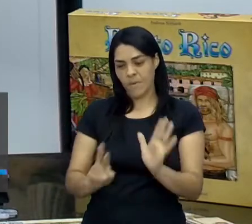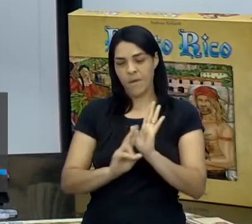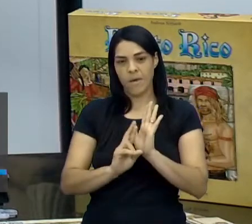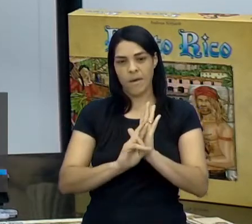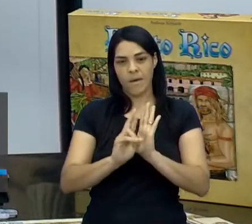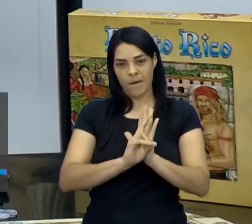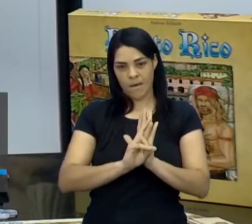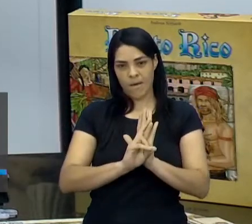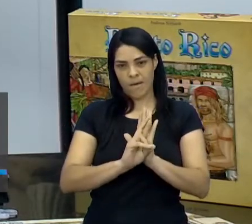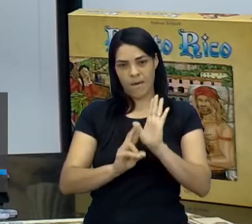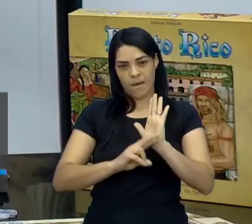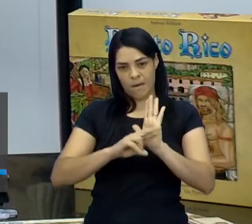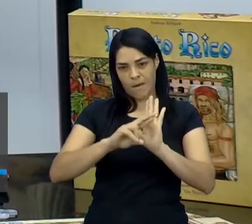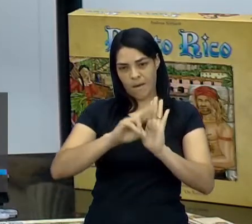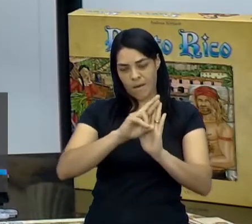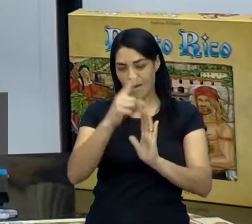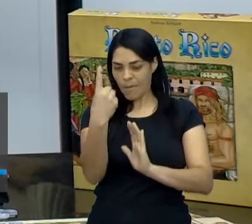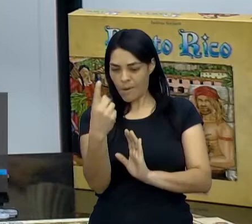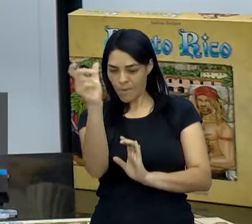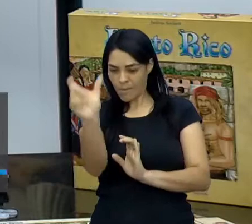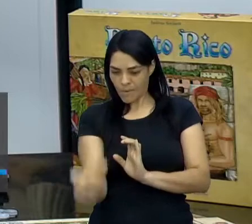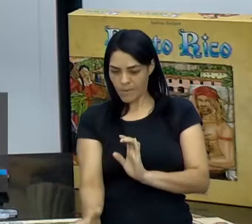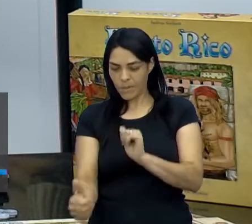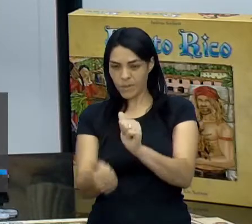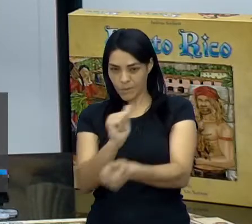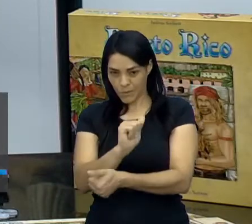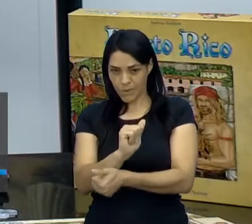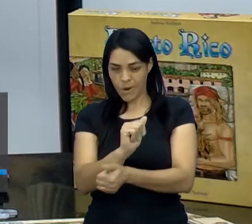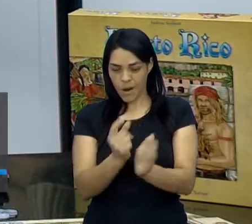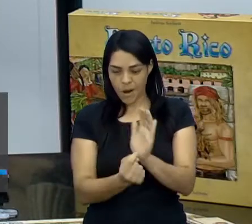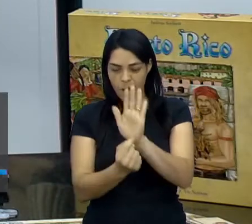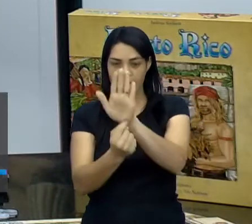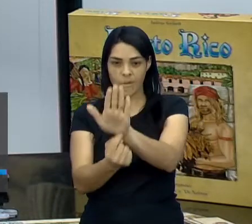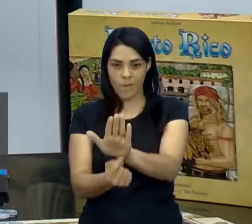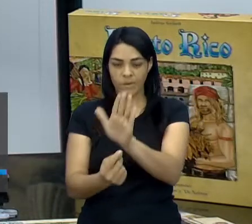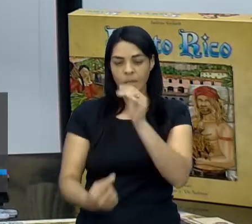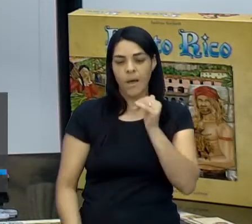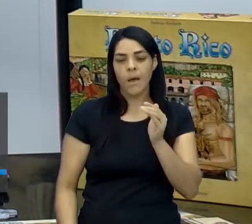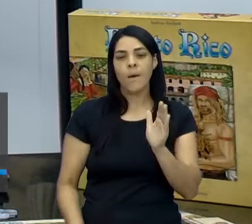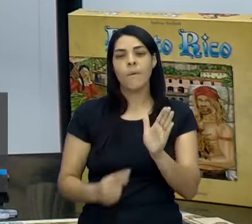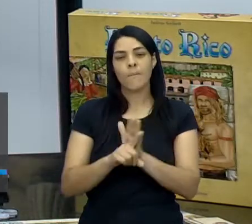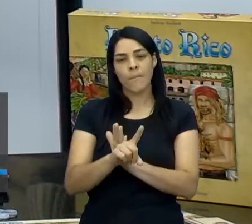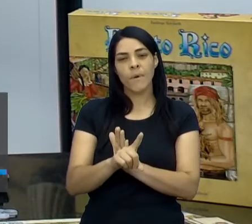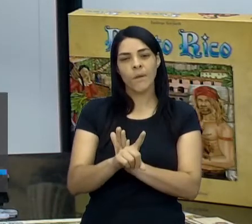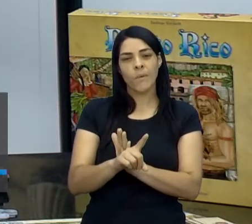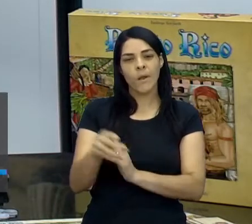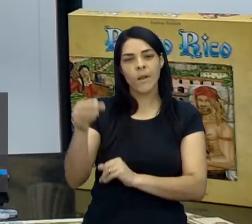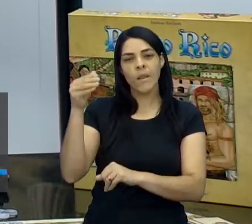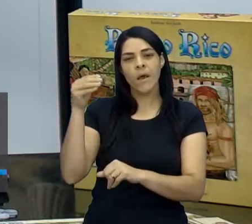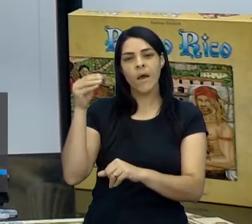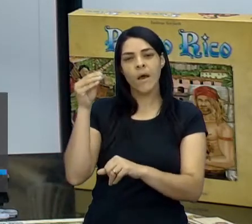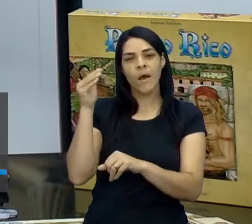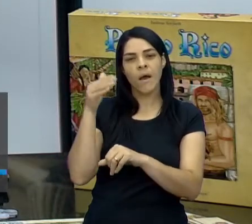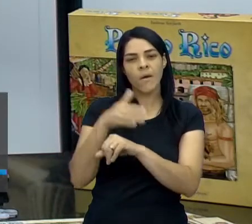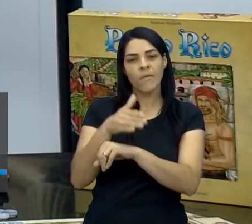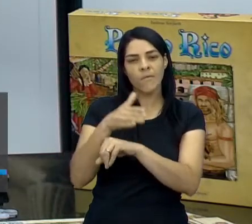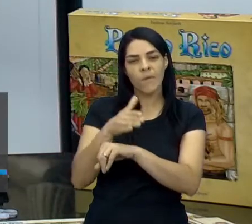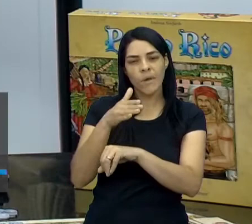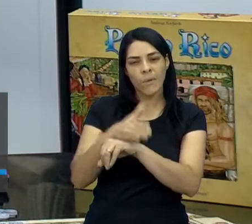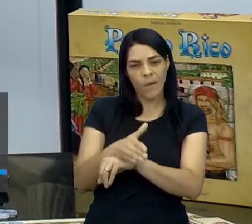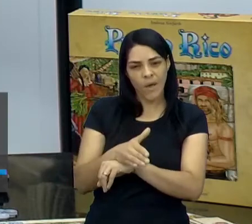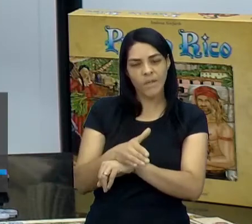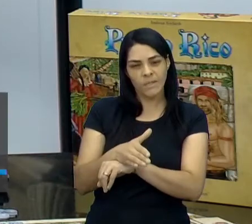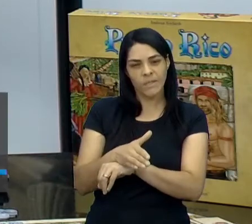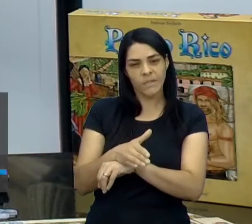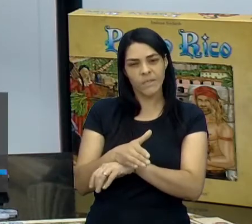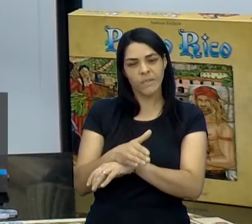jogador. E ele traz um FAQ, ou seja, perguntas mais frequentes. Então, por exemplo aqui,